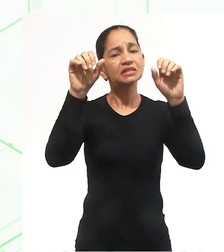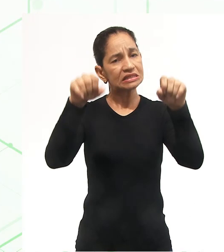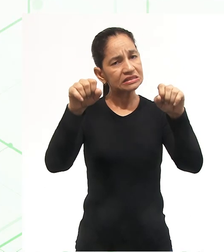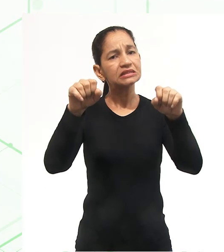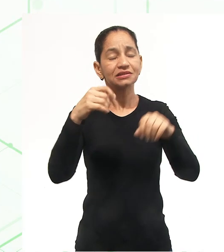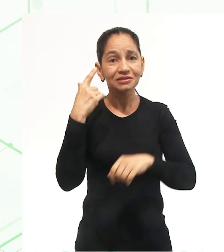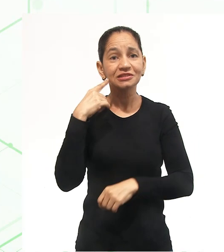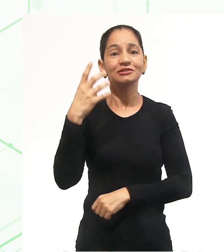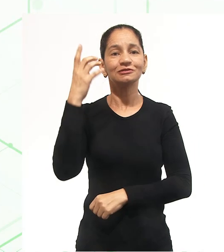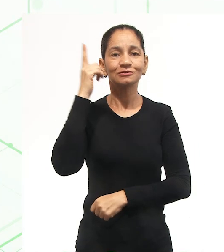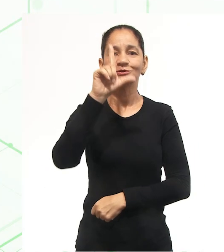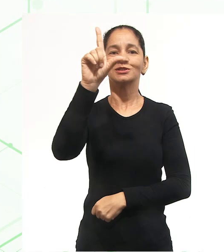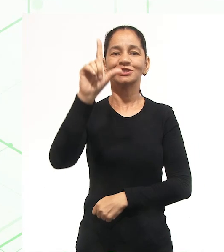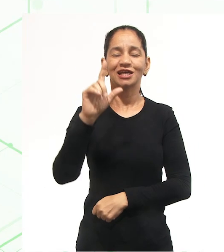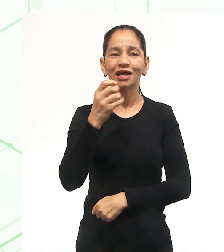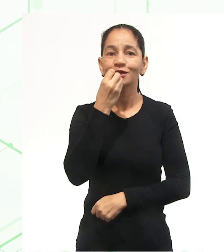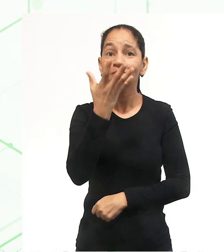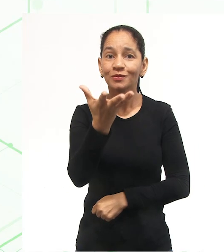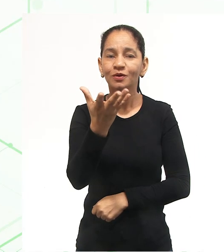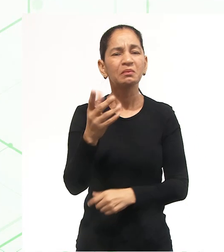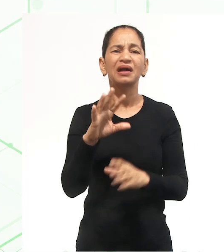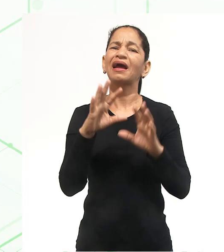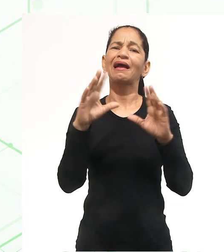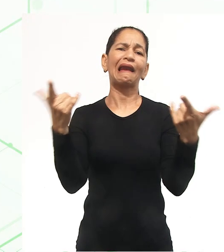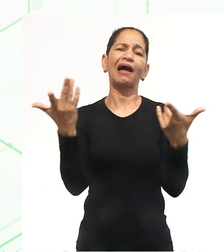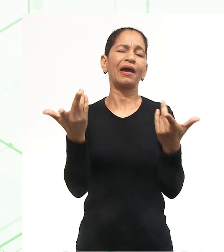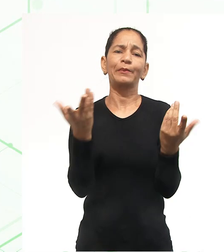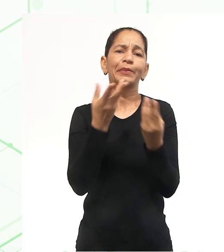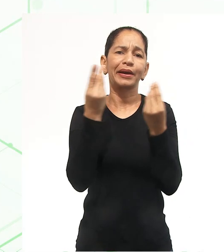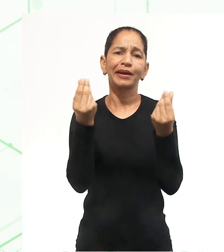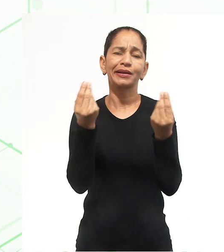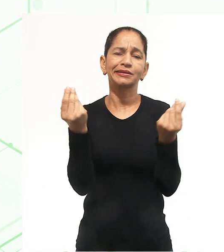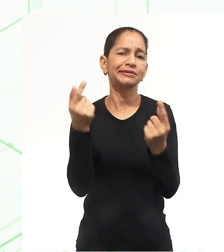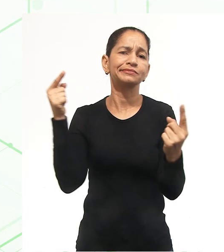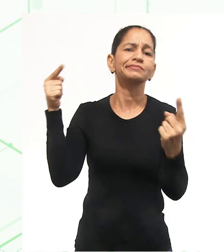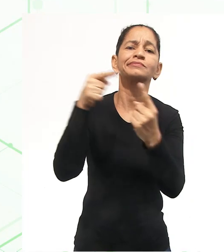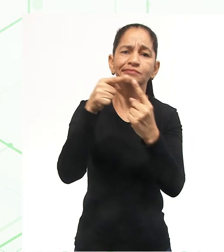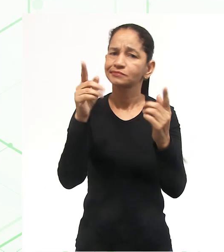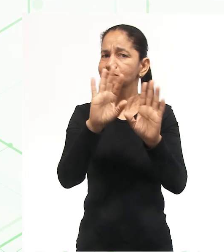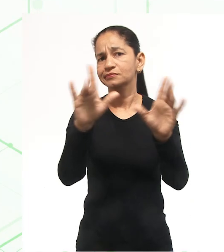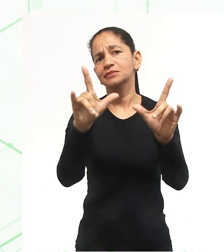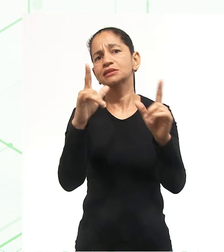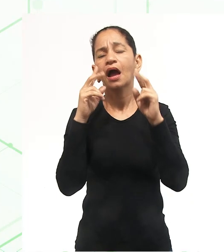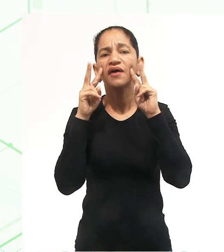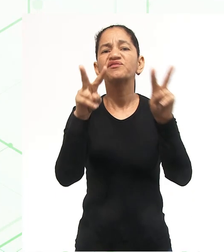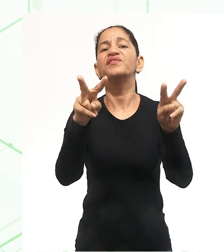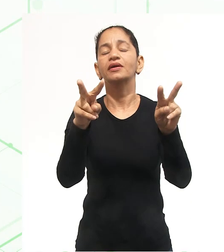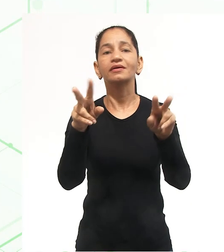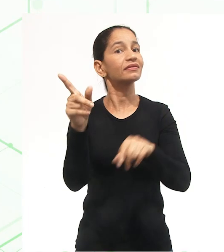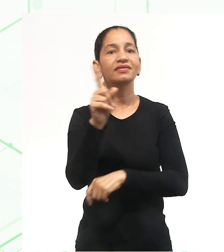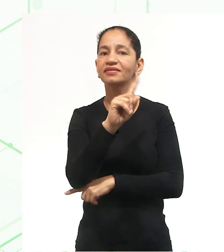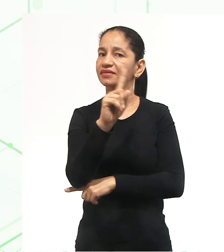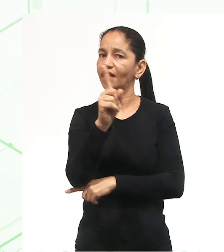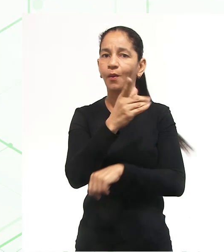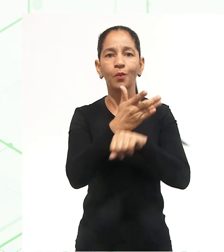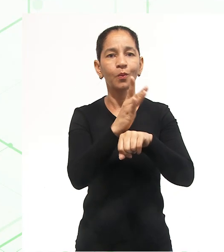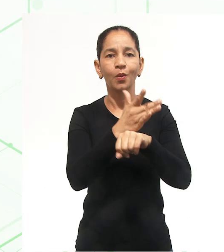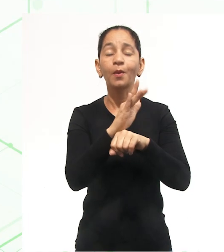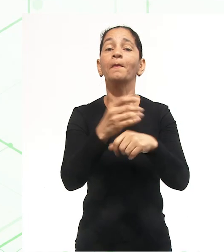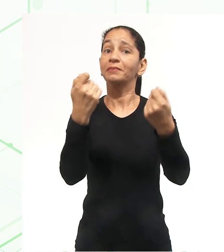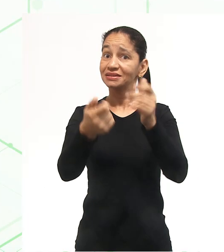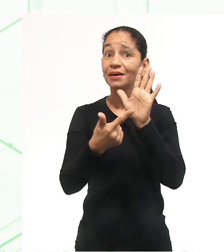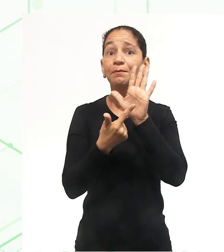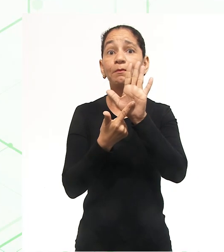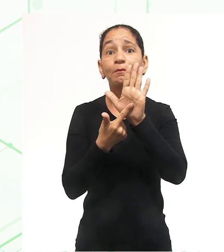olhando assim, nossa, isso parece, poxa, é tão óbvio, mas o óbvio nem sempre é observado na prática, né? E a gente